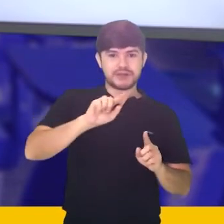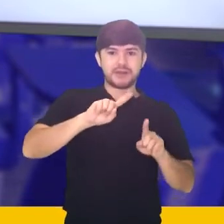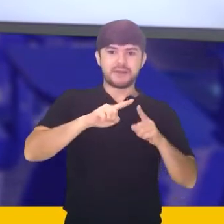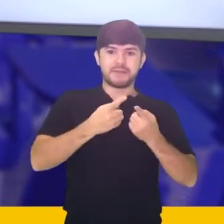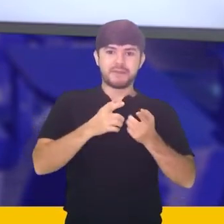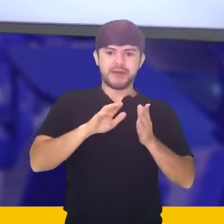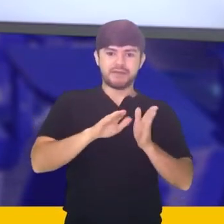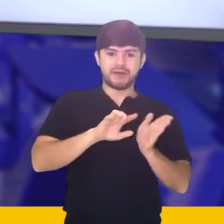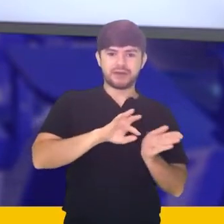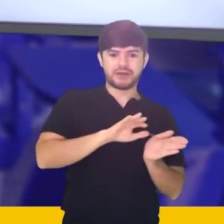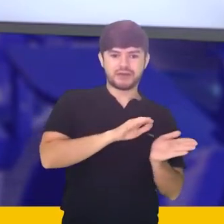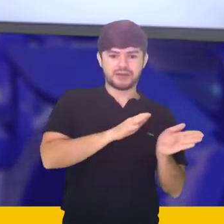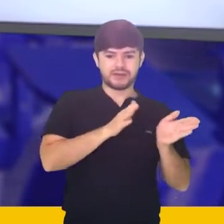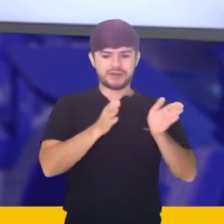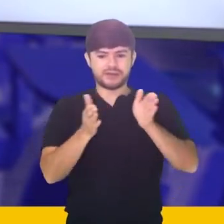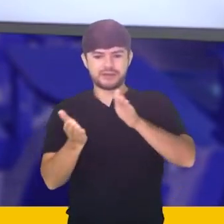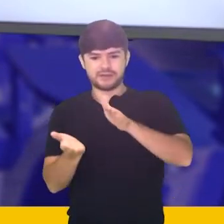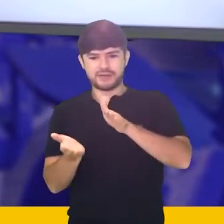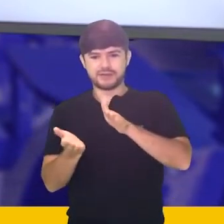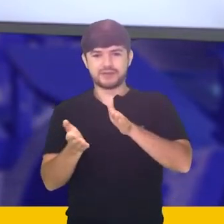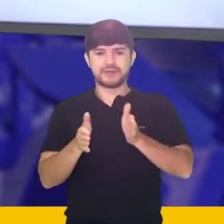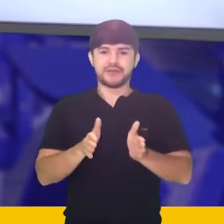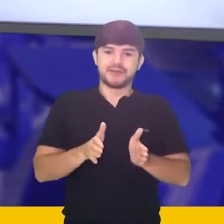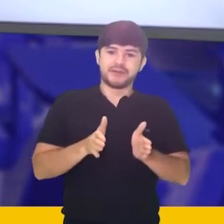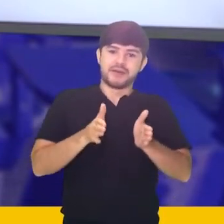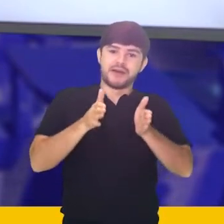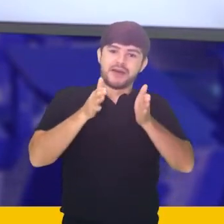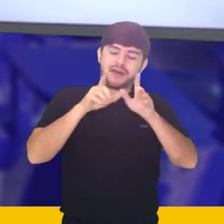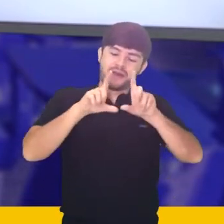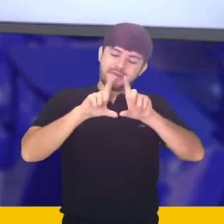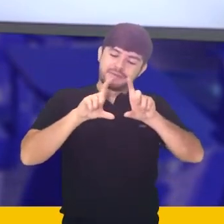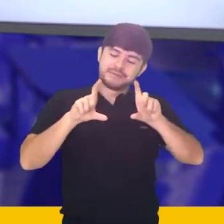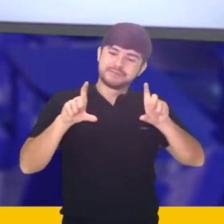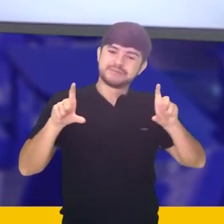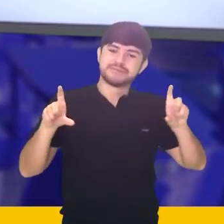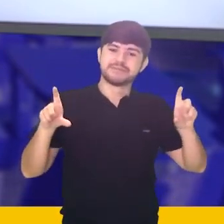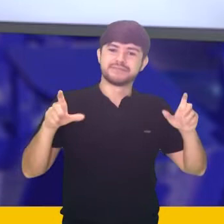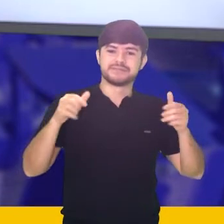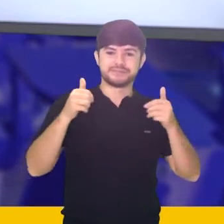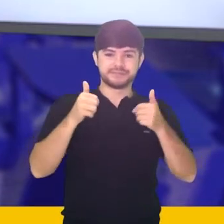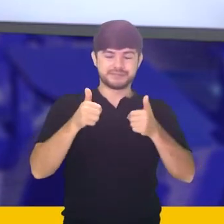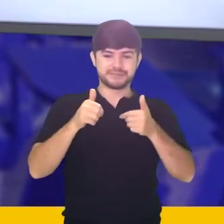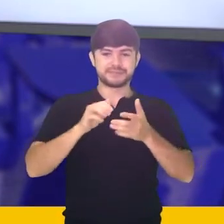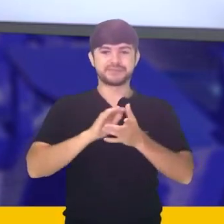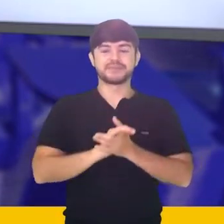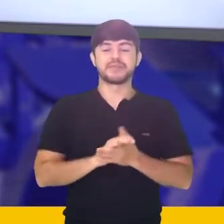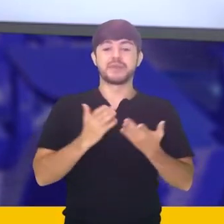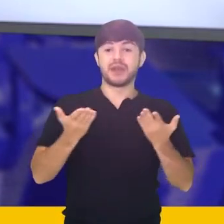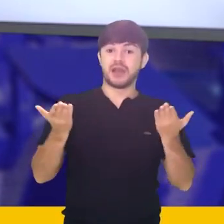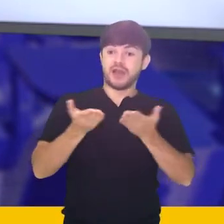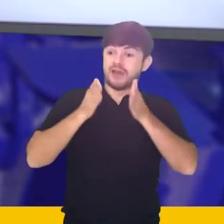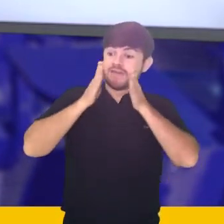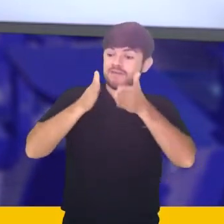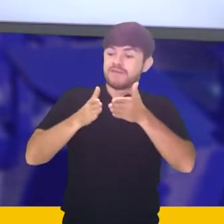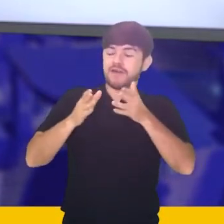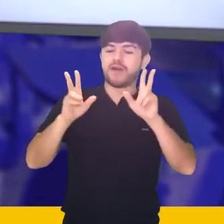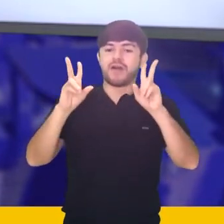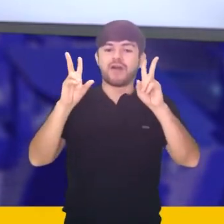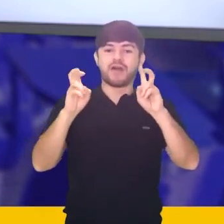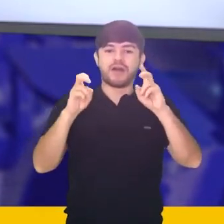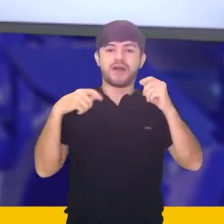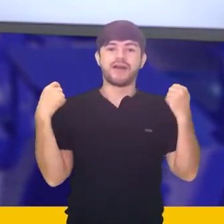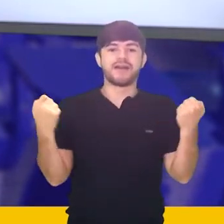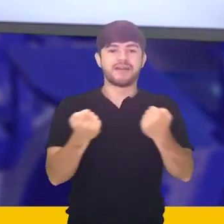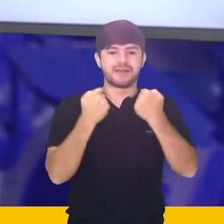horizontal, tá bom? Essa é a maneira que se usa para representar a pirâmide etária. A gente vai falar de Caruaru, né? Então a gente tem do lado de cá,